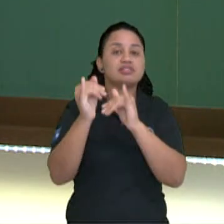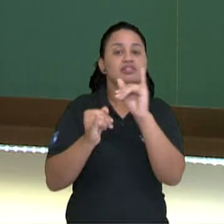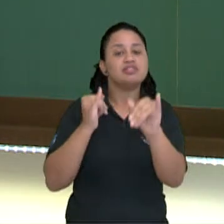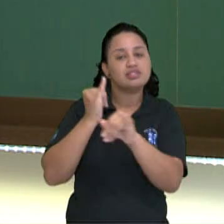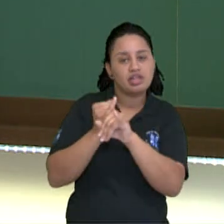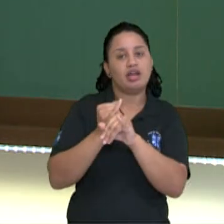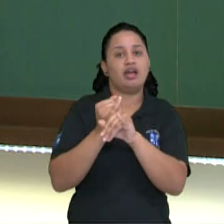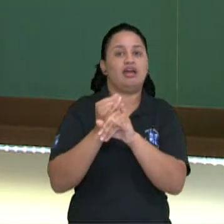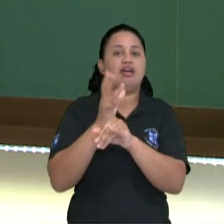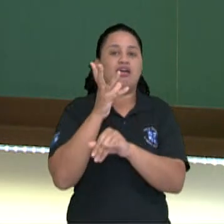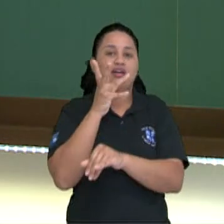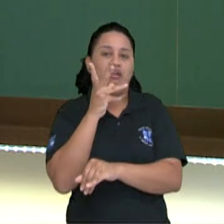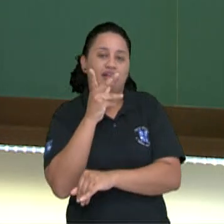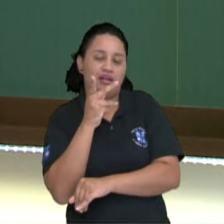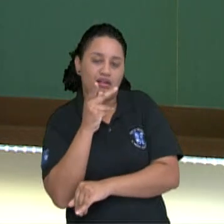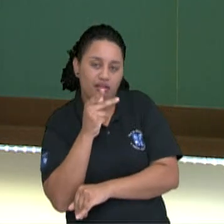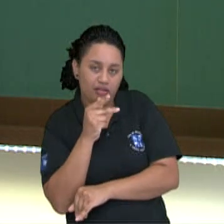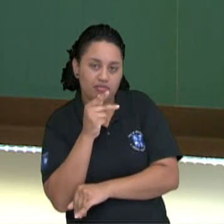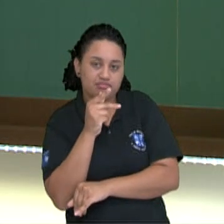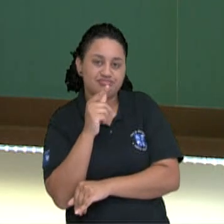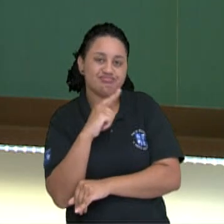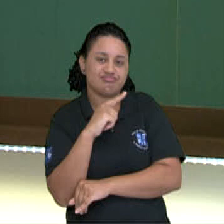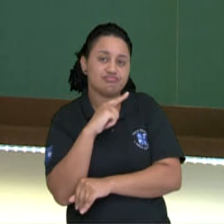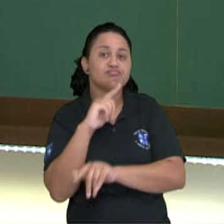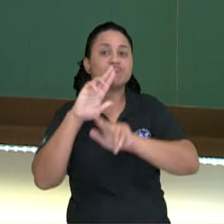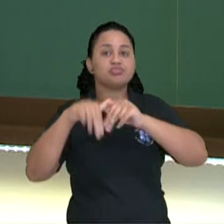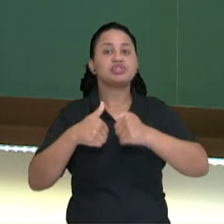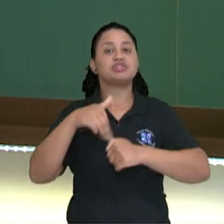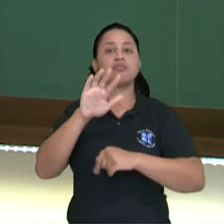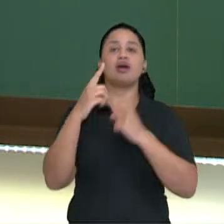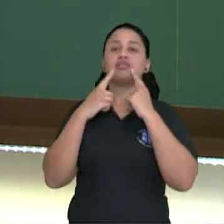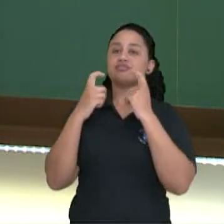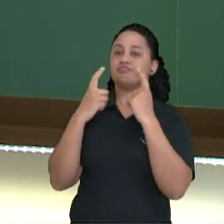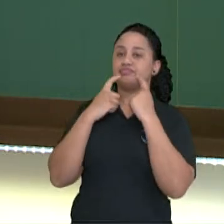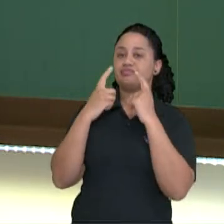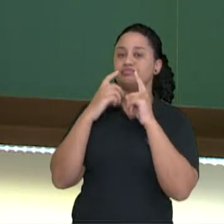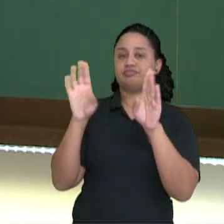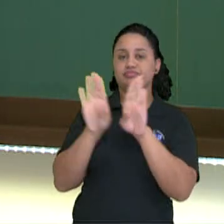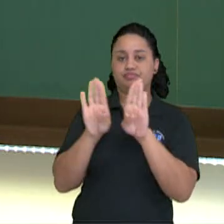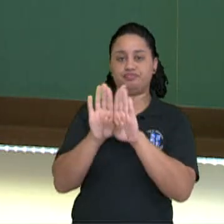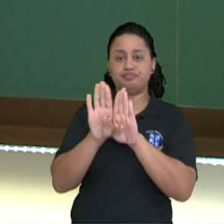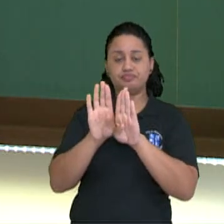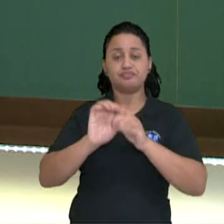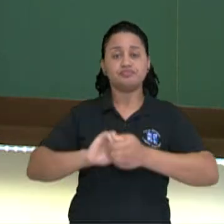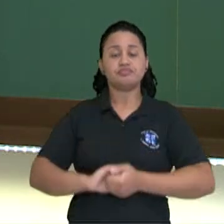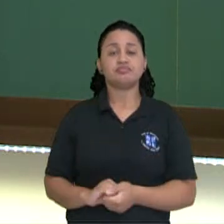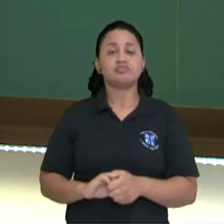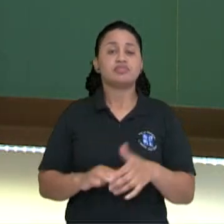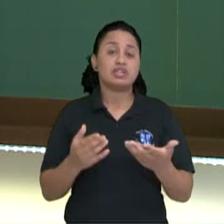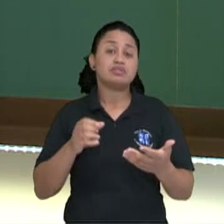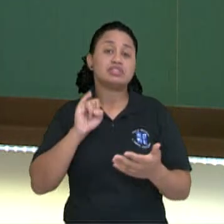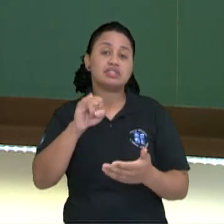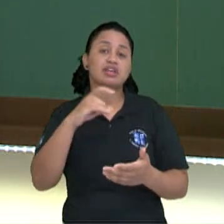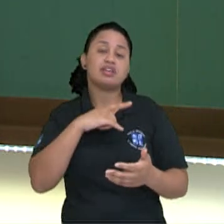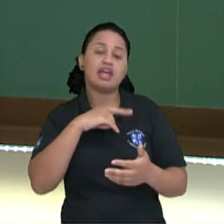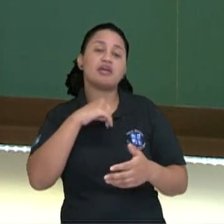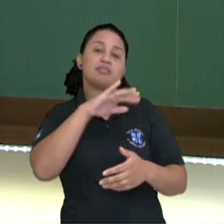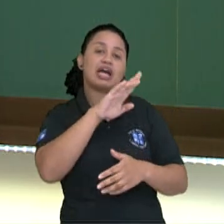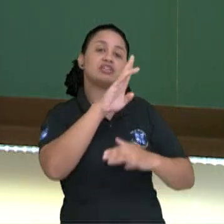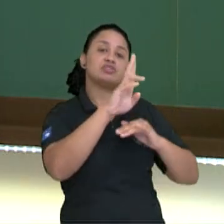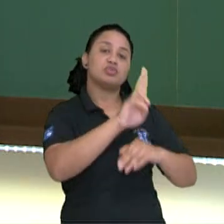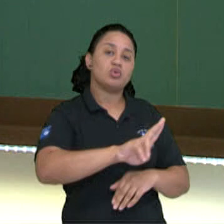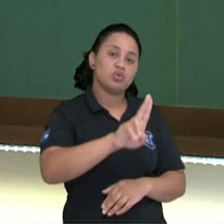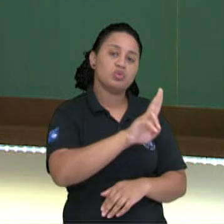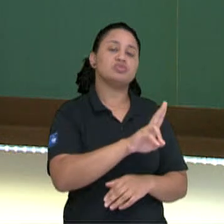internet que as pessoas recebiam nas suas casas. E claro, se existe maior uso,